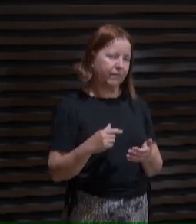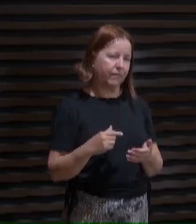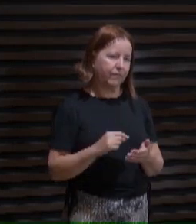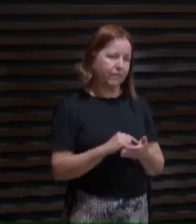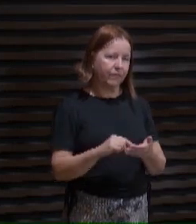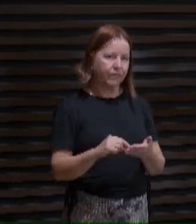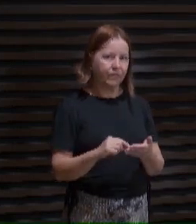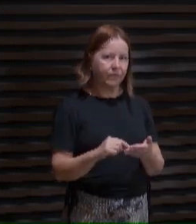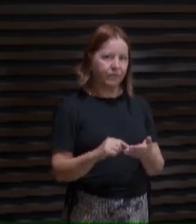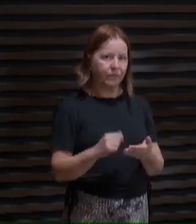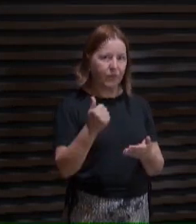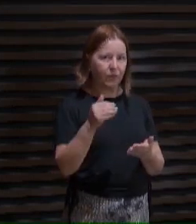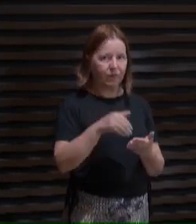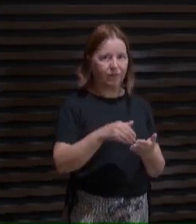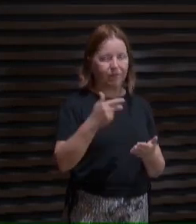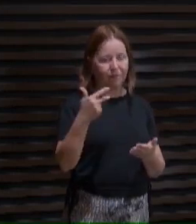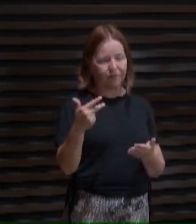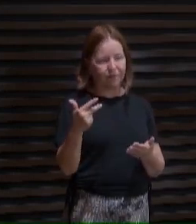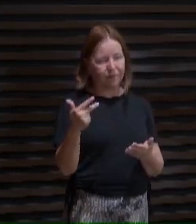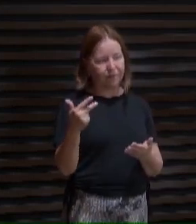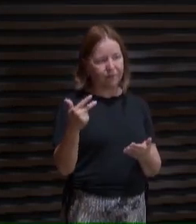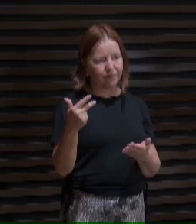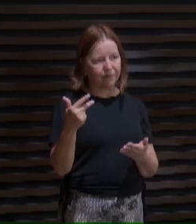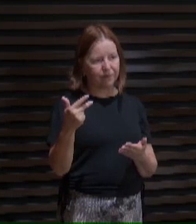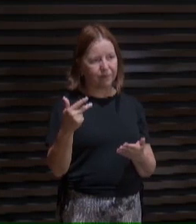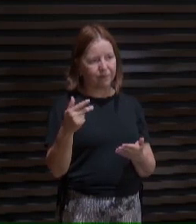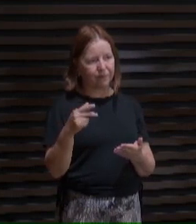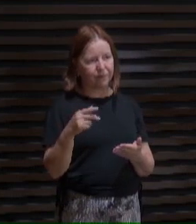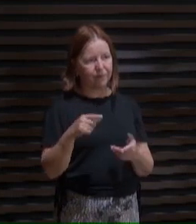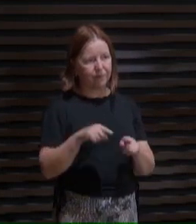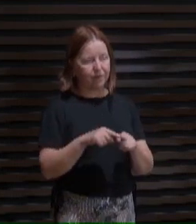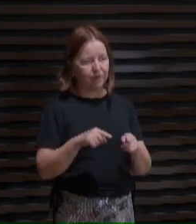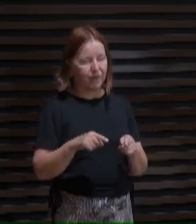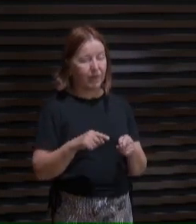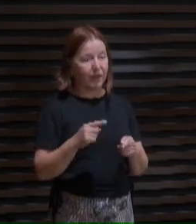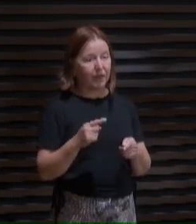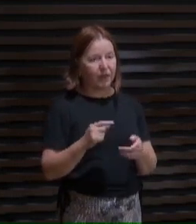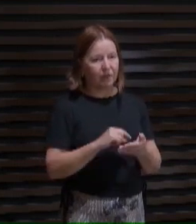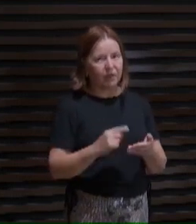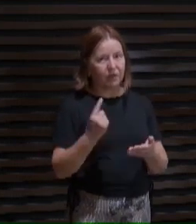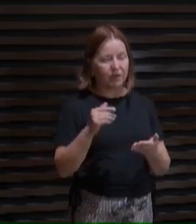os versos de 1 a 3, mas especialmente o verso de 1 a 2,